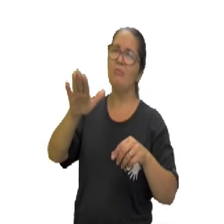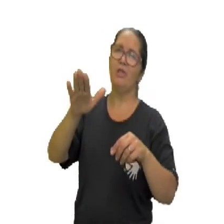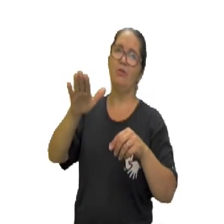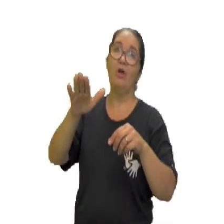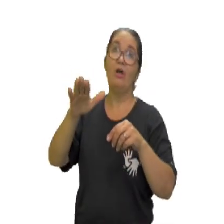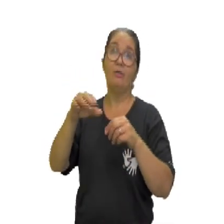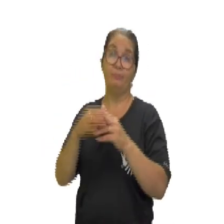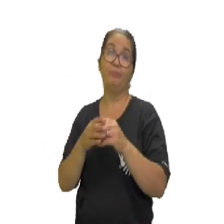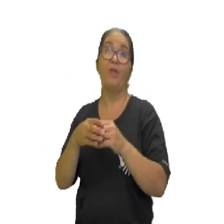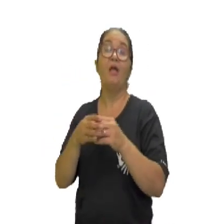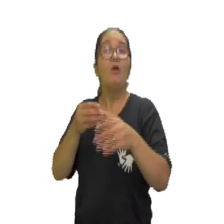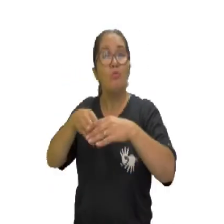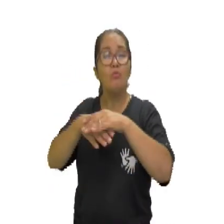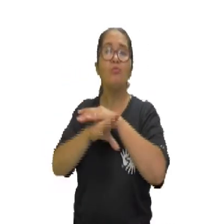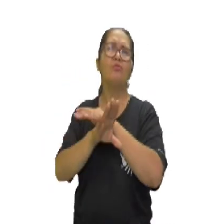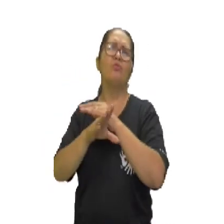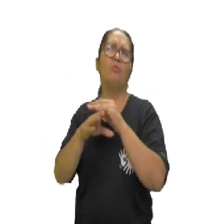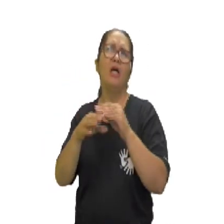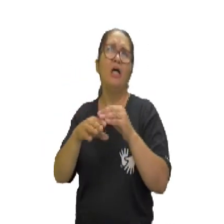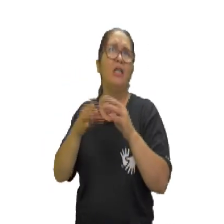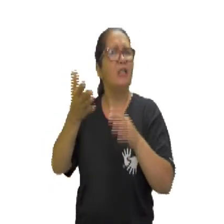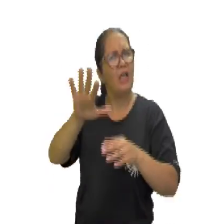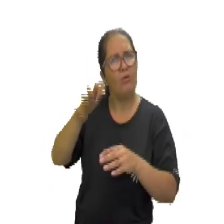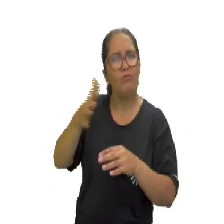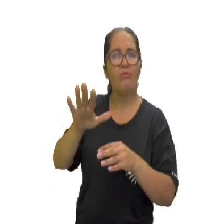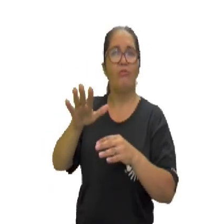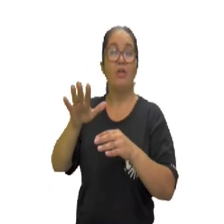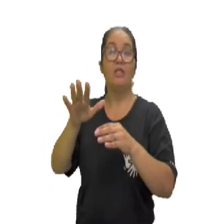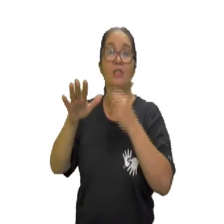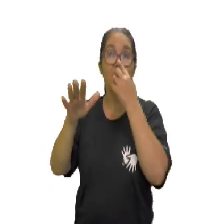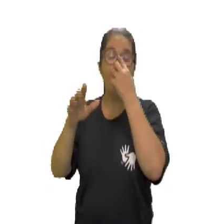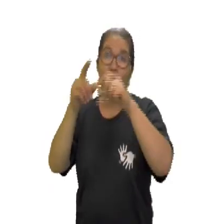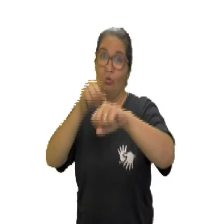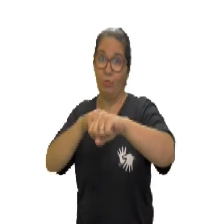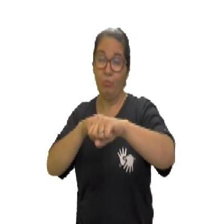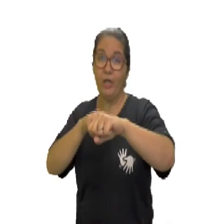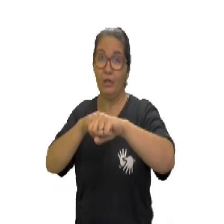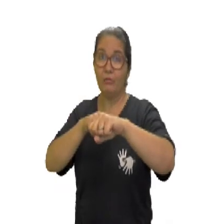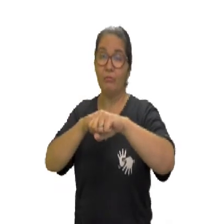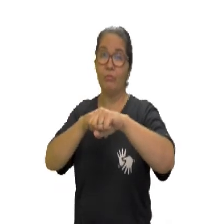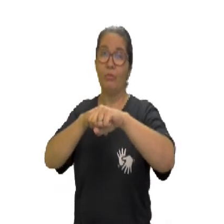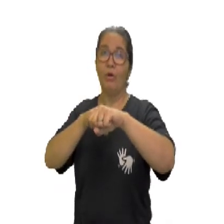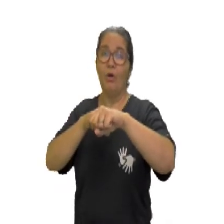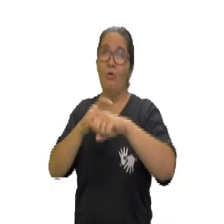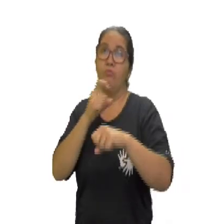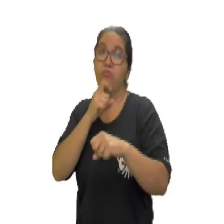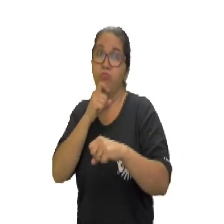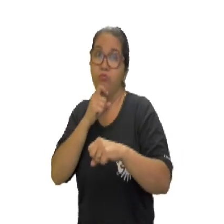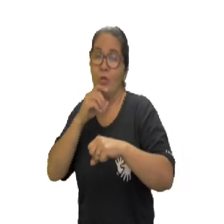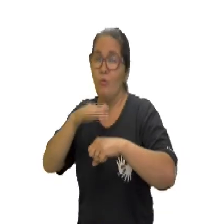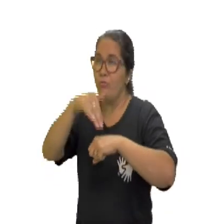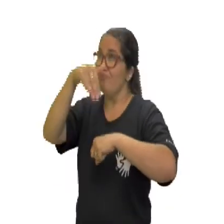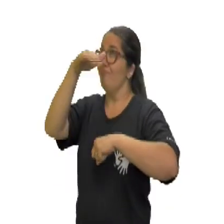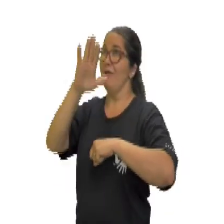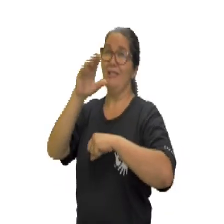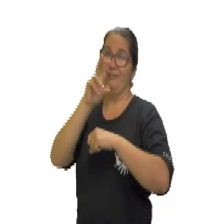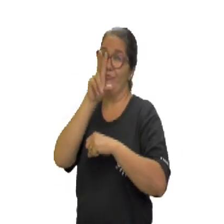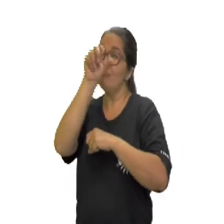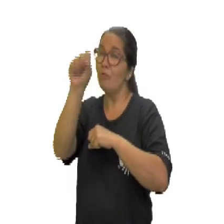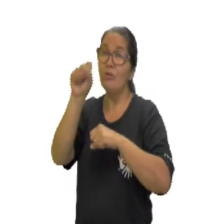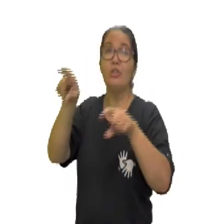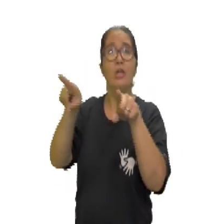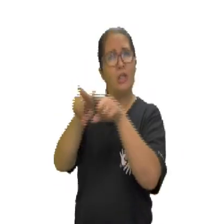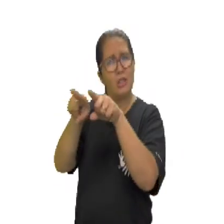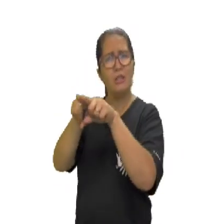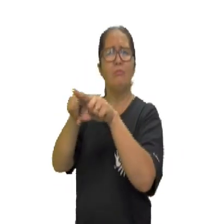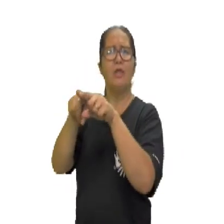diferente de outras vegetações, das regiões onde elas se encontram. Então, o Pantanal ele é caracterizado por grandes chuvas e não tem